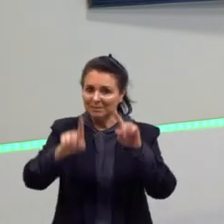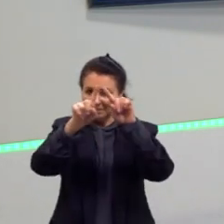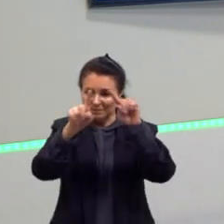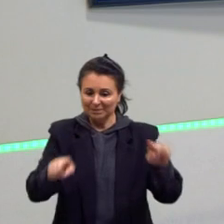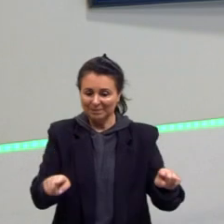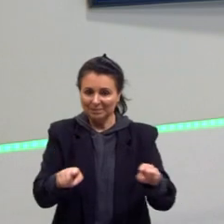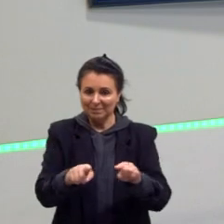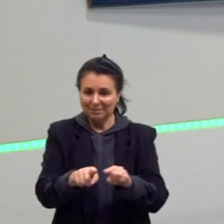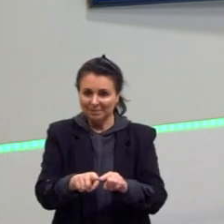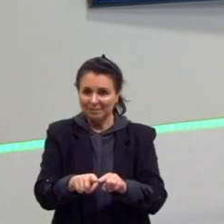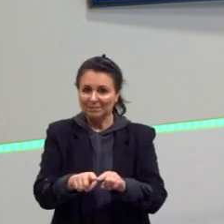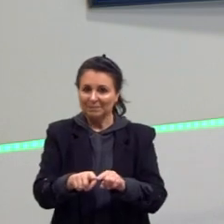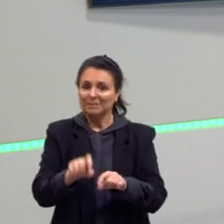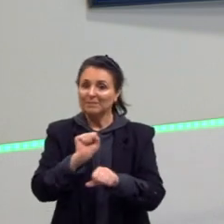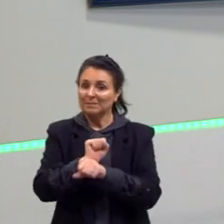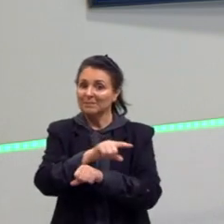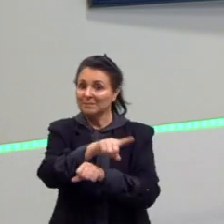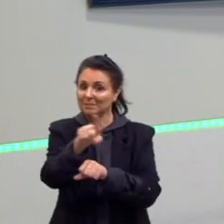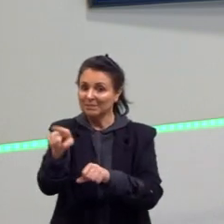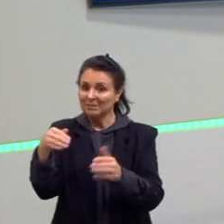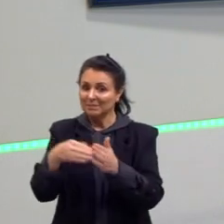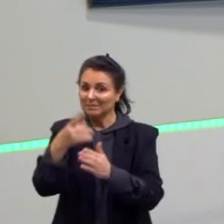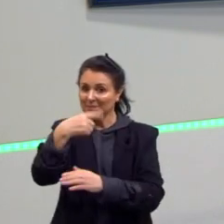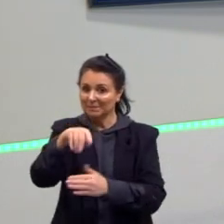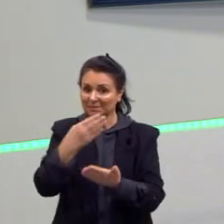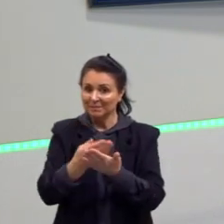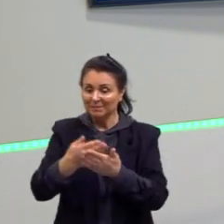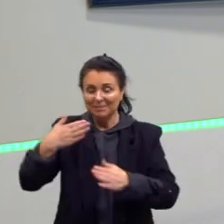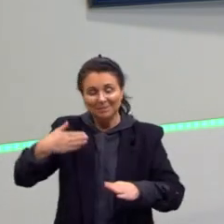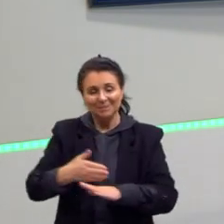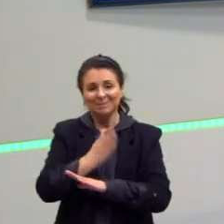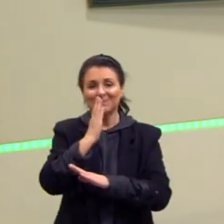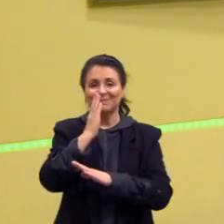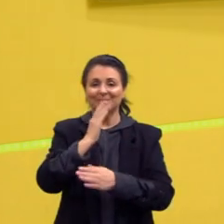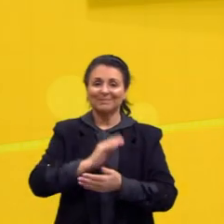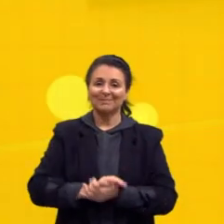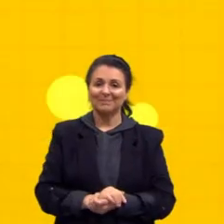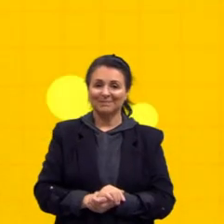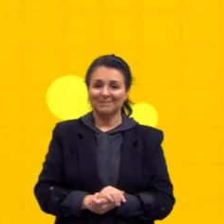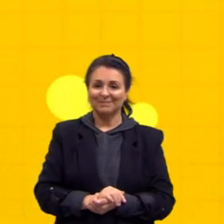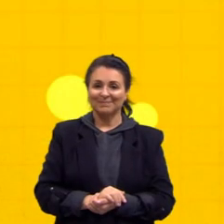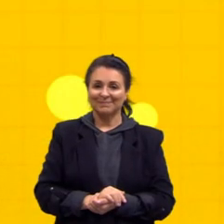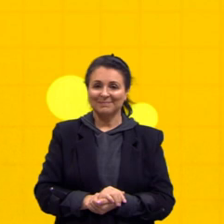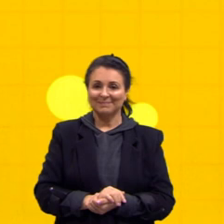os triângulos conto com vocês então até a próxima partiu passar um